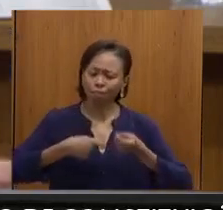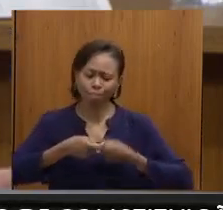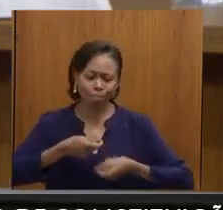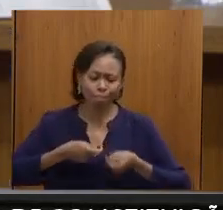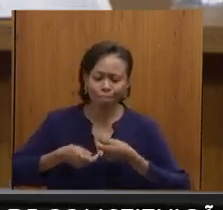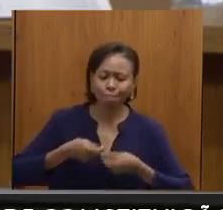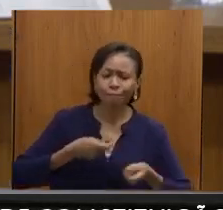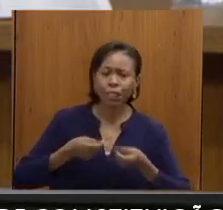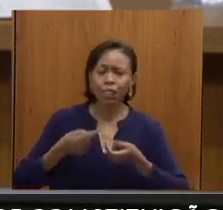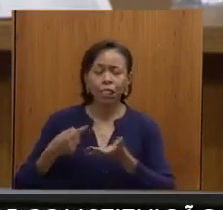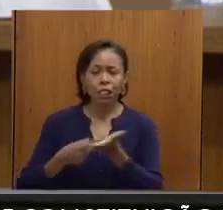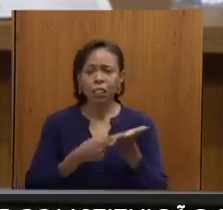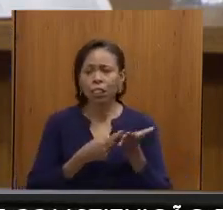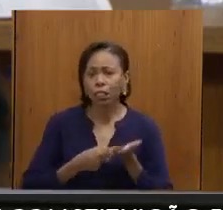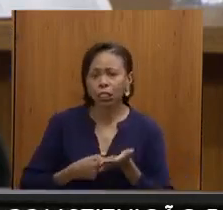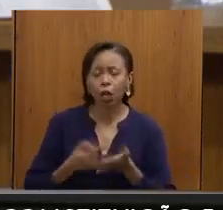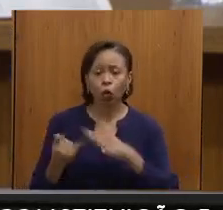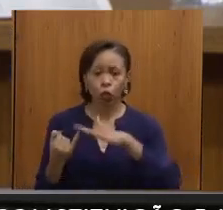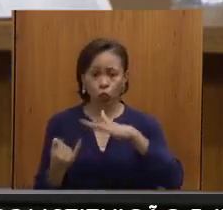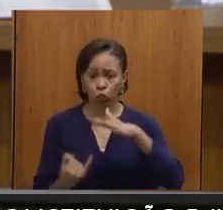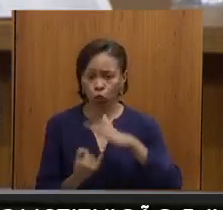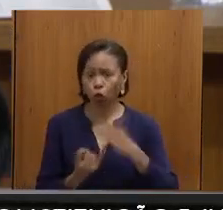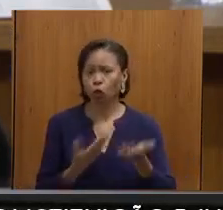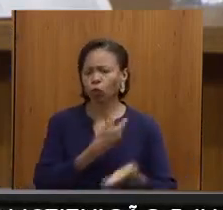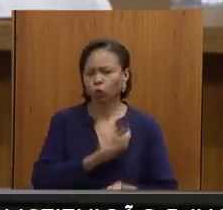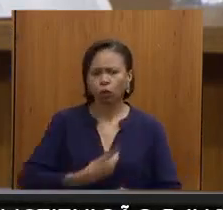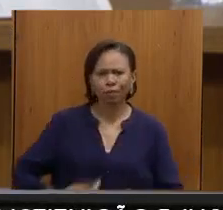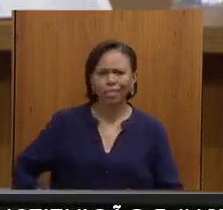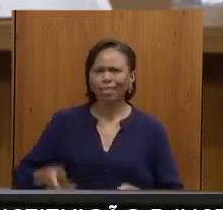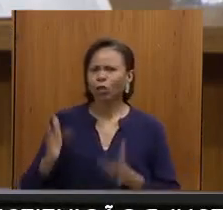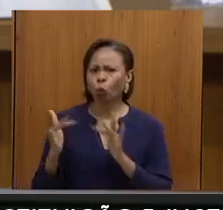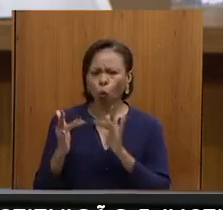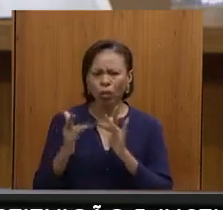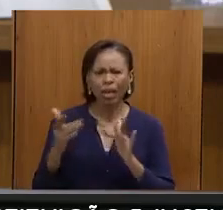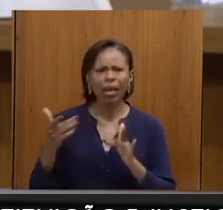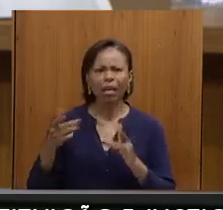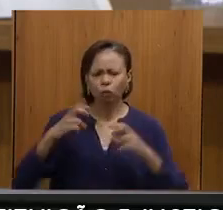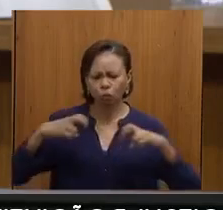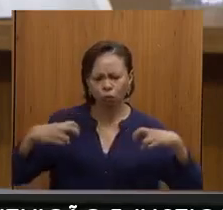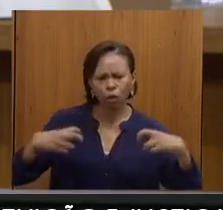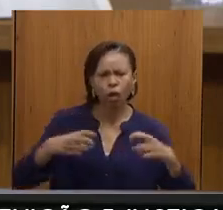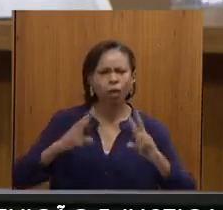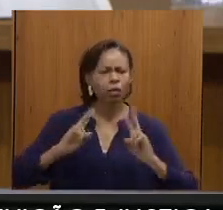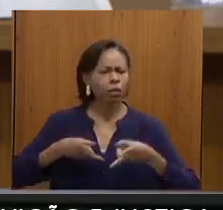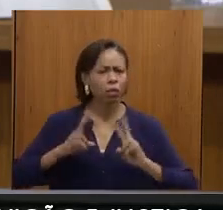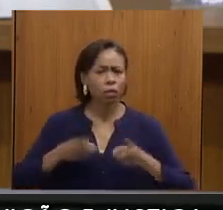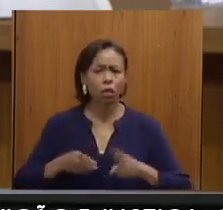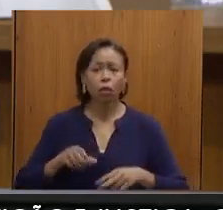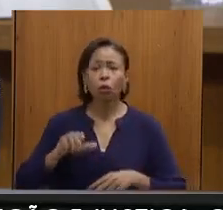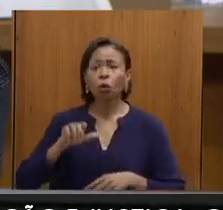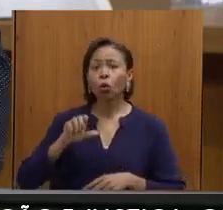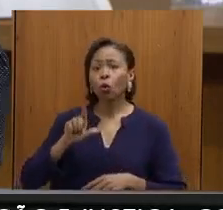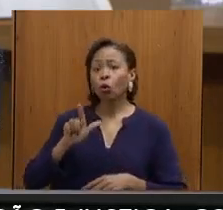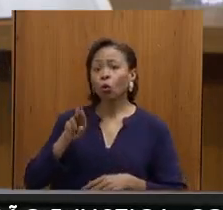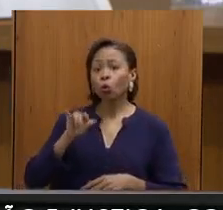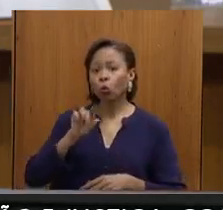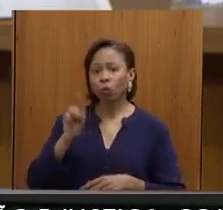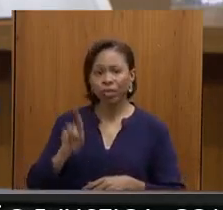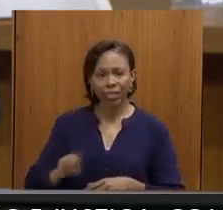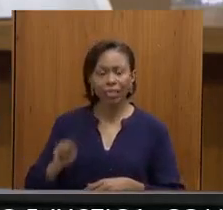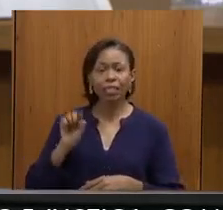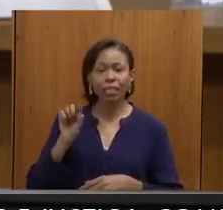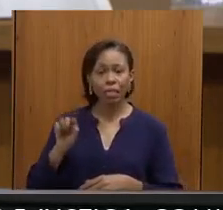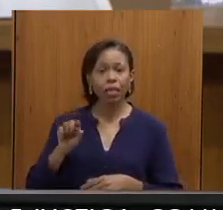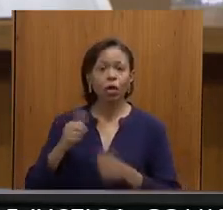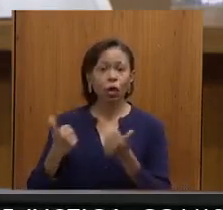as instituições públicas. Nós estamos em contato permanente e diário, estar aqui o secretário adjunto, Luiz Otávio, que é coordenador do Comitê Pró-Rio